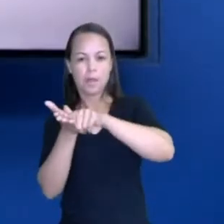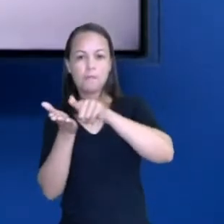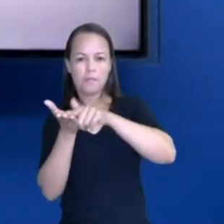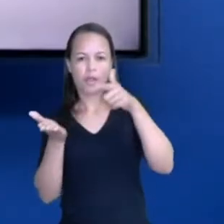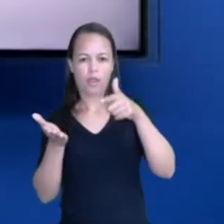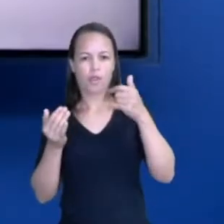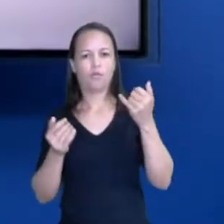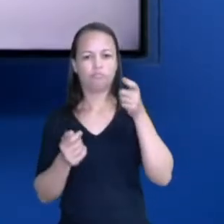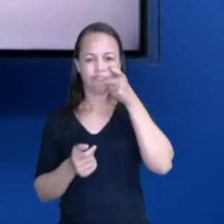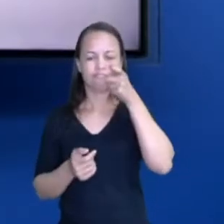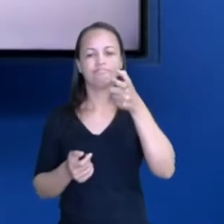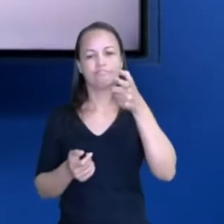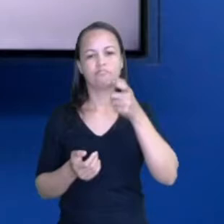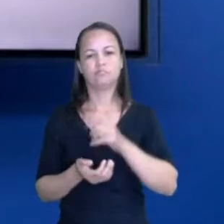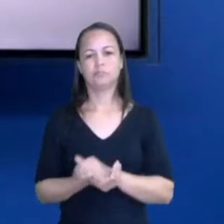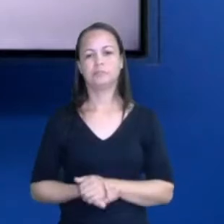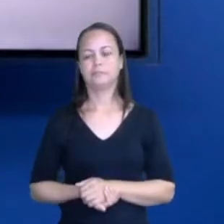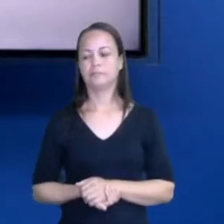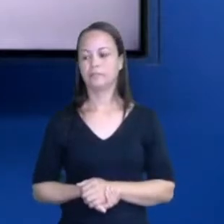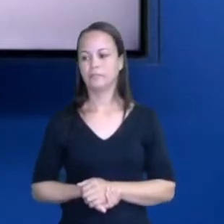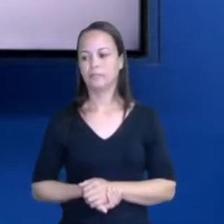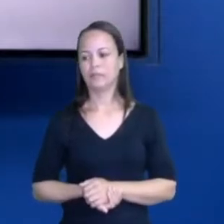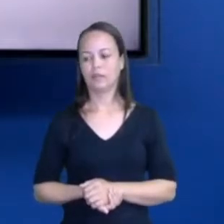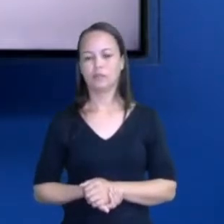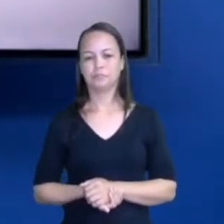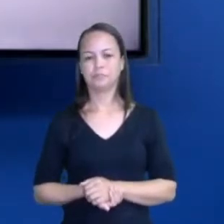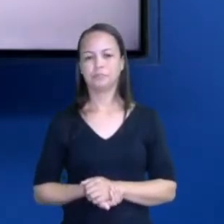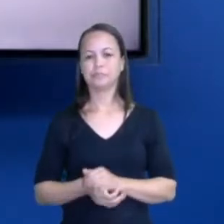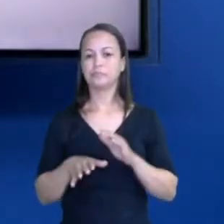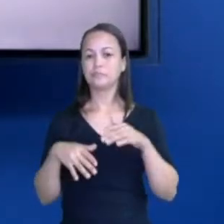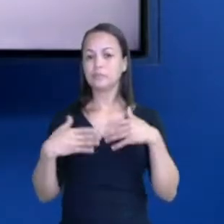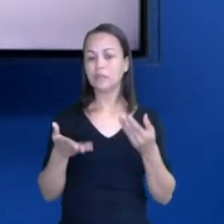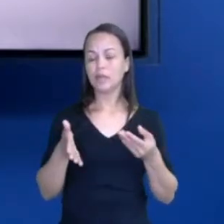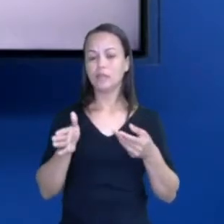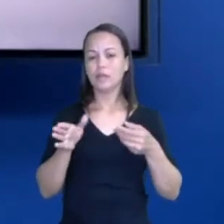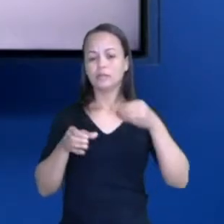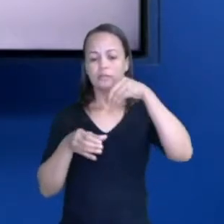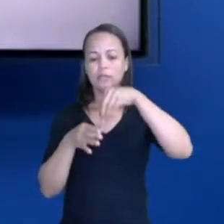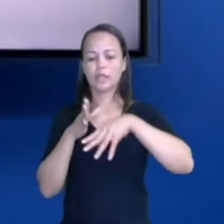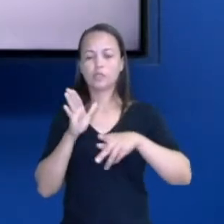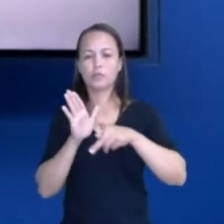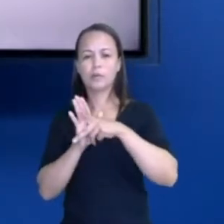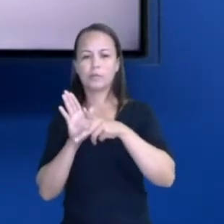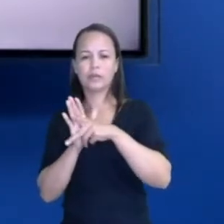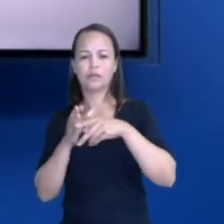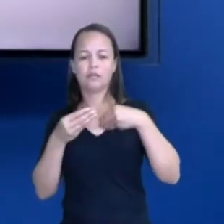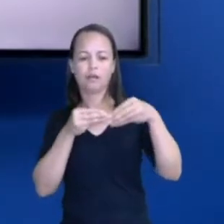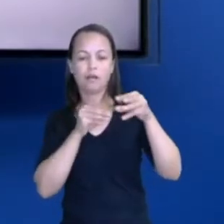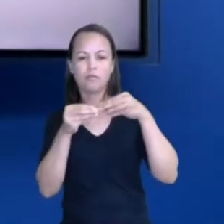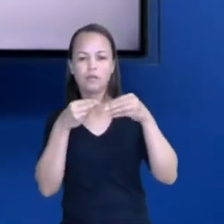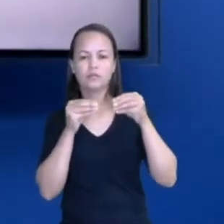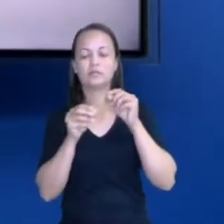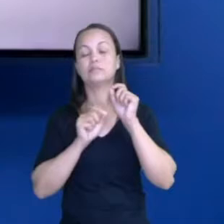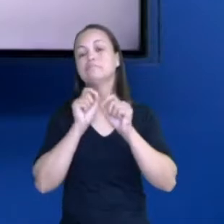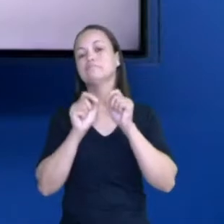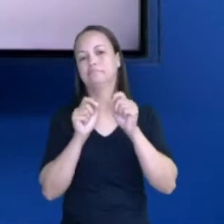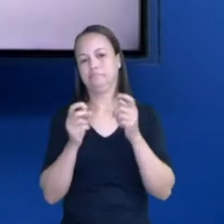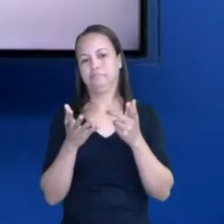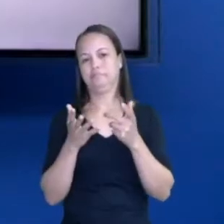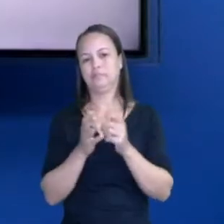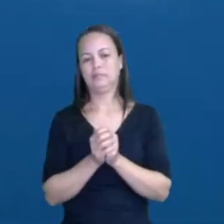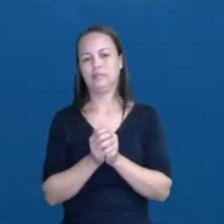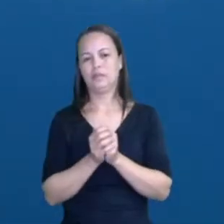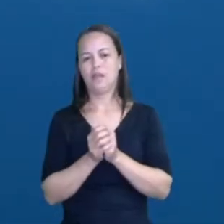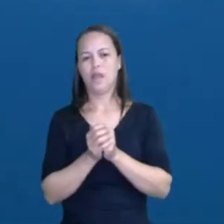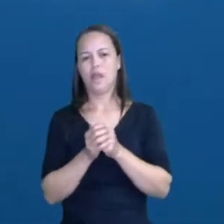verdade? Outra propriedade, ainda dentro da propriedade da flexibilidade, a gente também consegue ver que